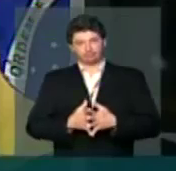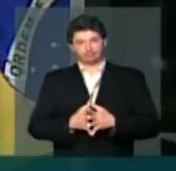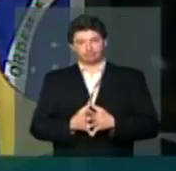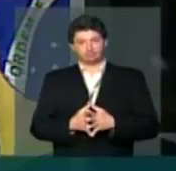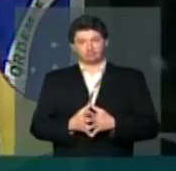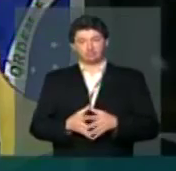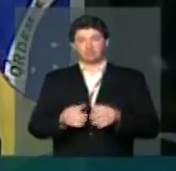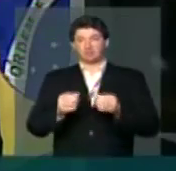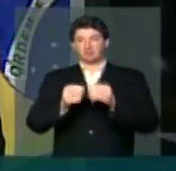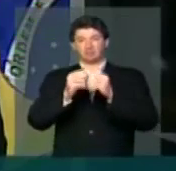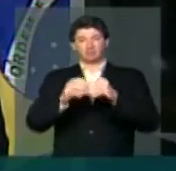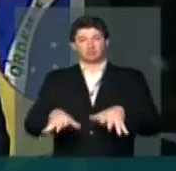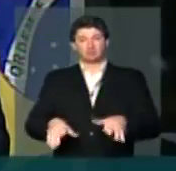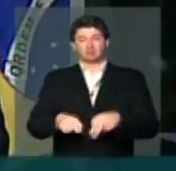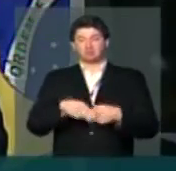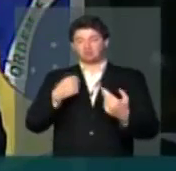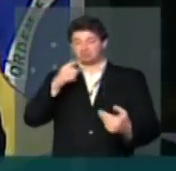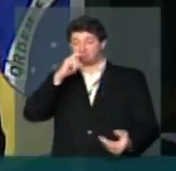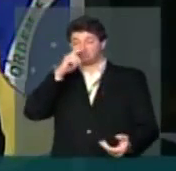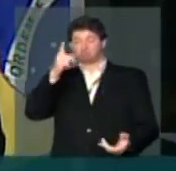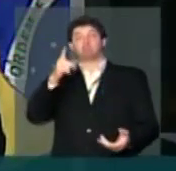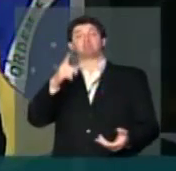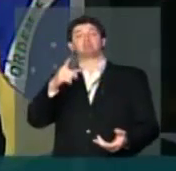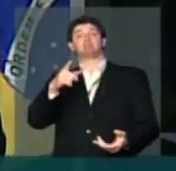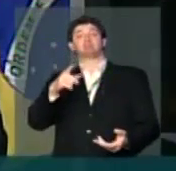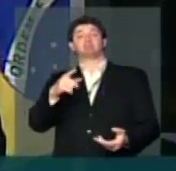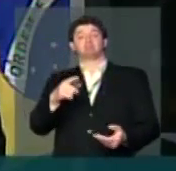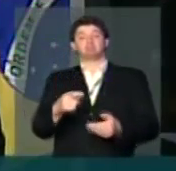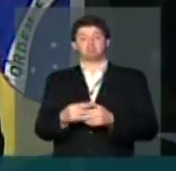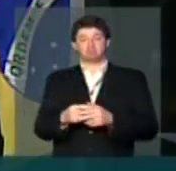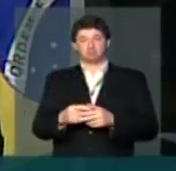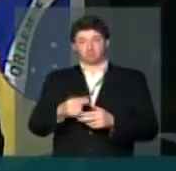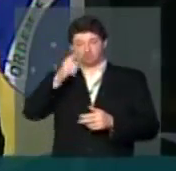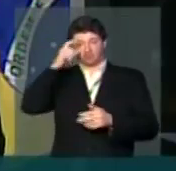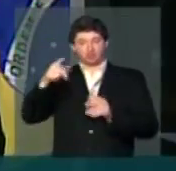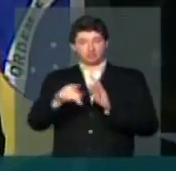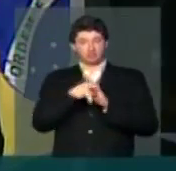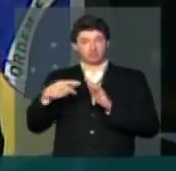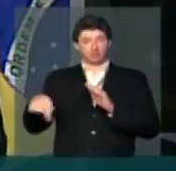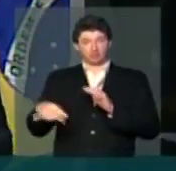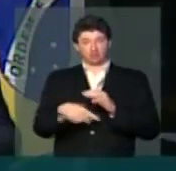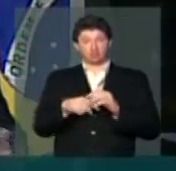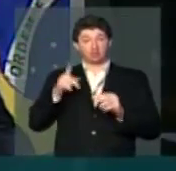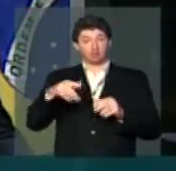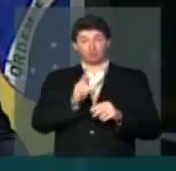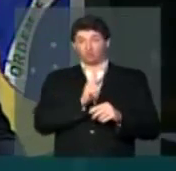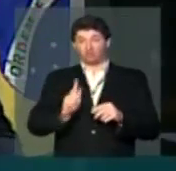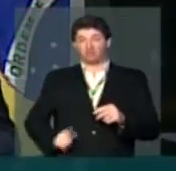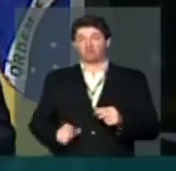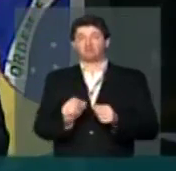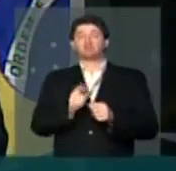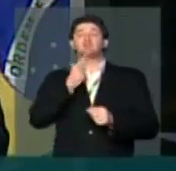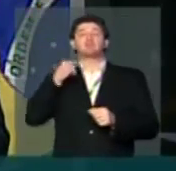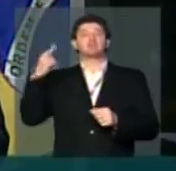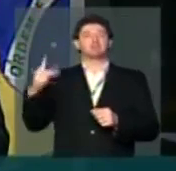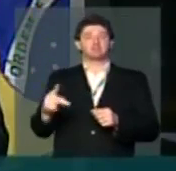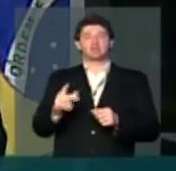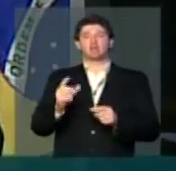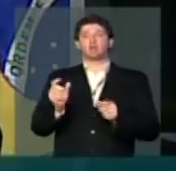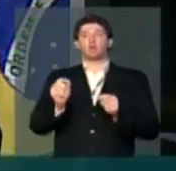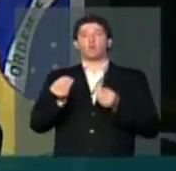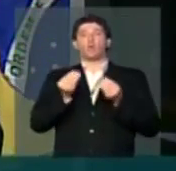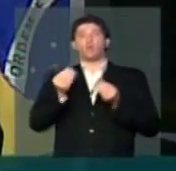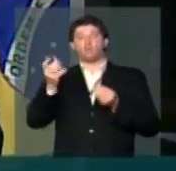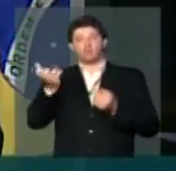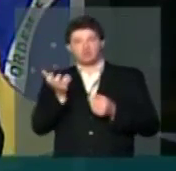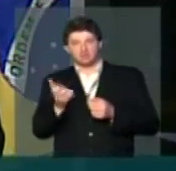poder arruinado pela própria arrogância e conveniência de seus interesses. Esse é um governo que faz o que quer, como quer,